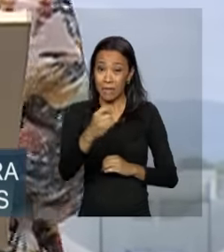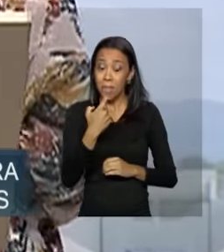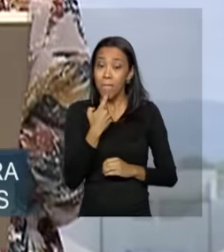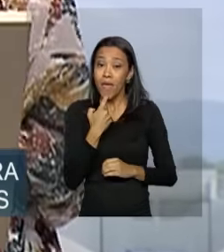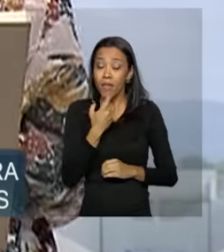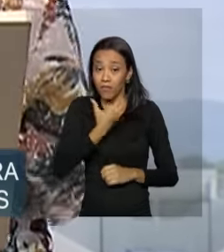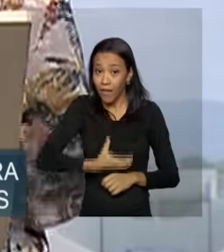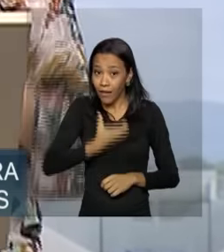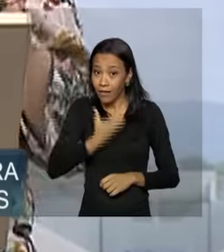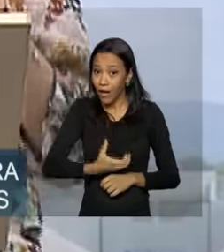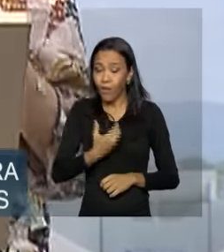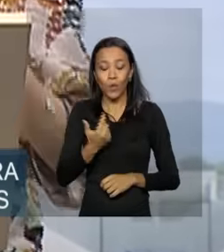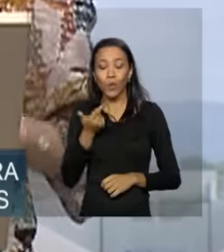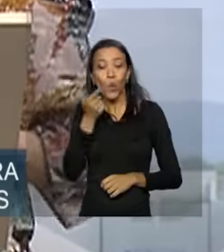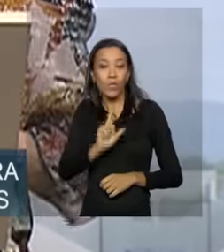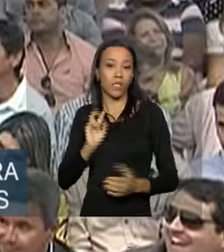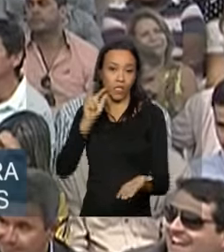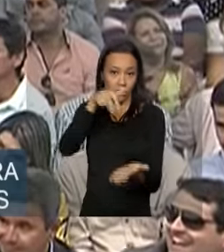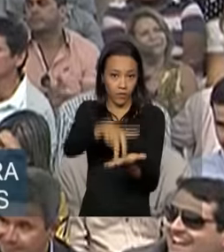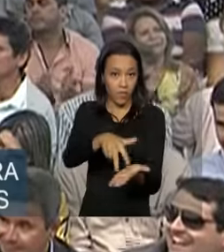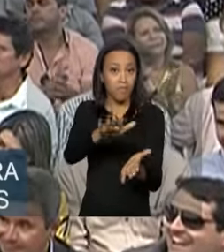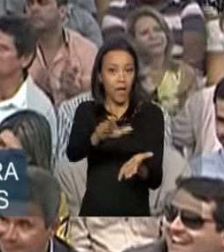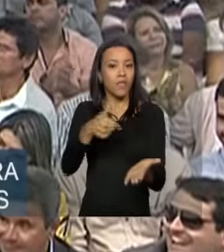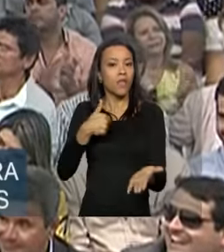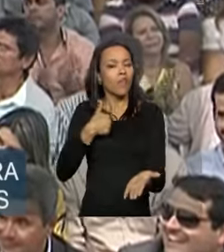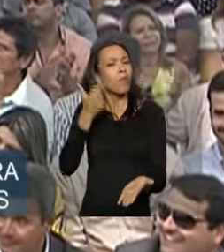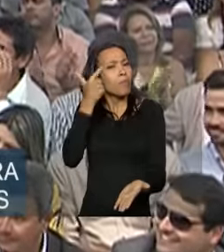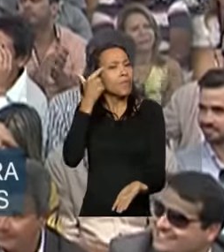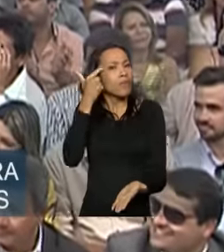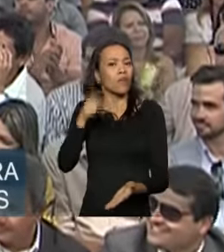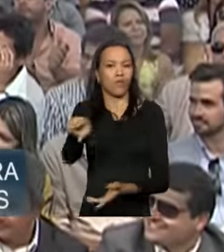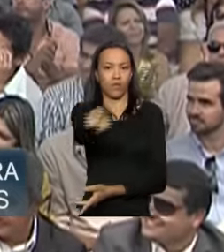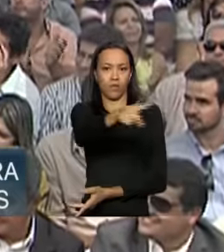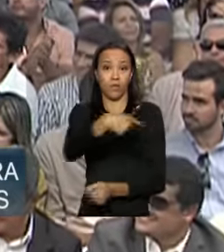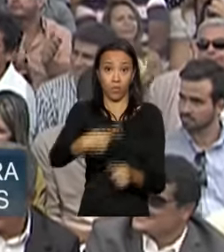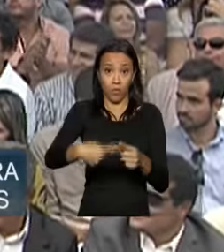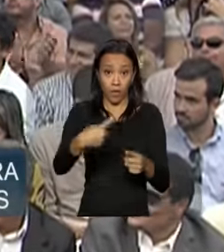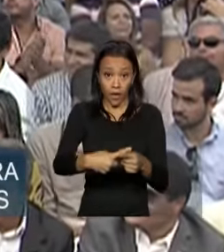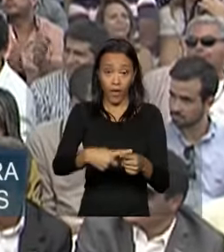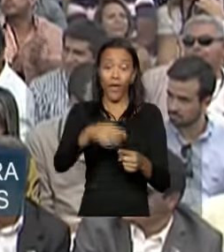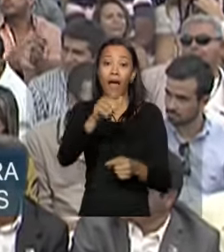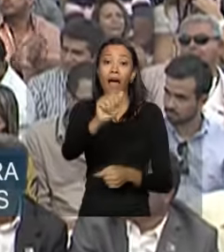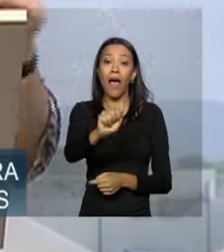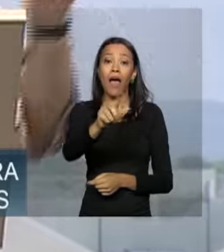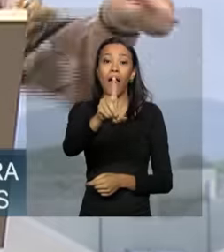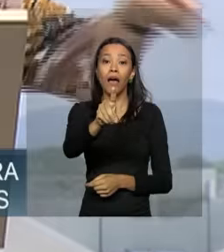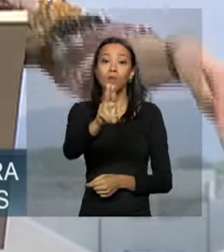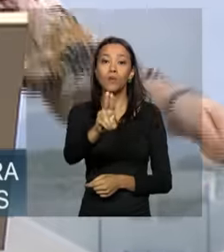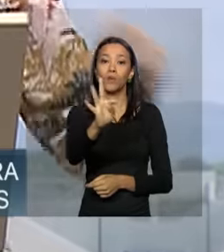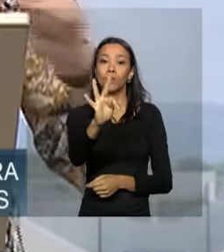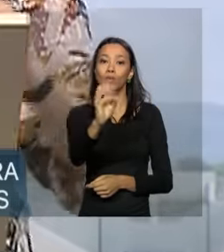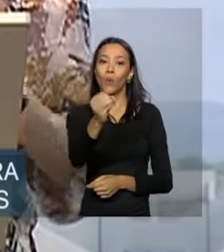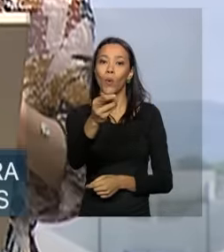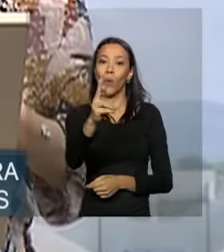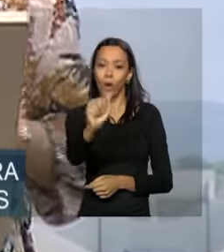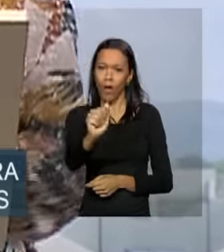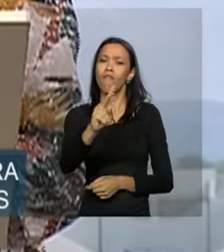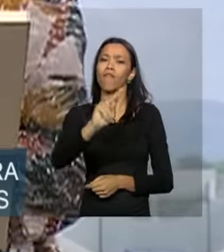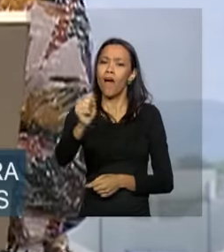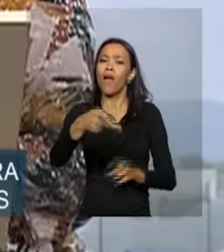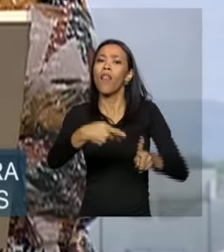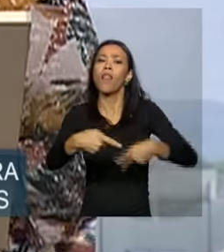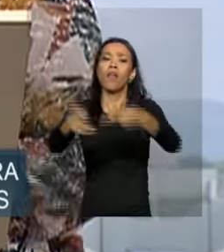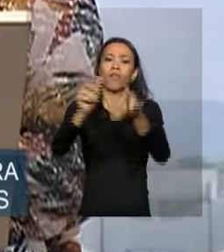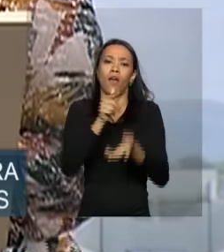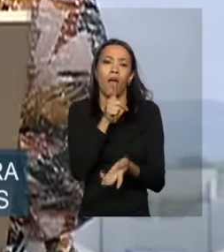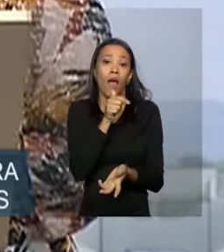em vocês. Por quê? A adutora vai levar a água para a dona de casa, vai